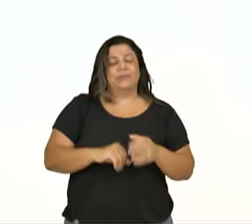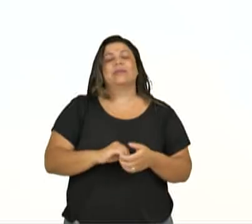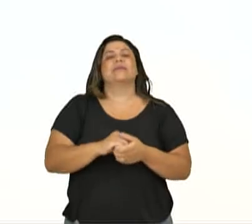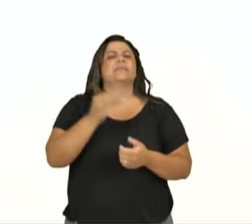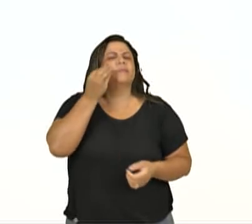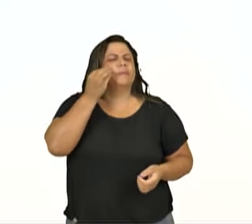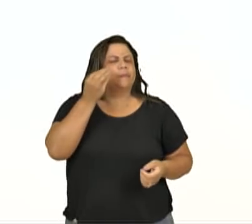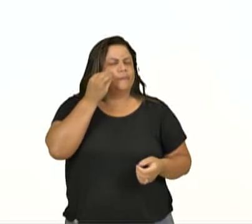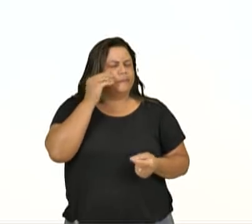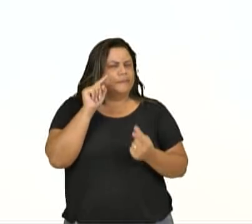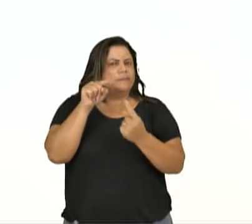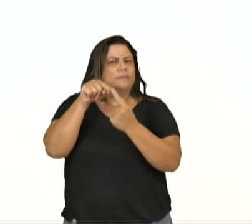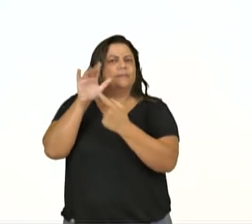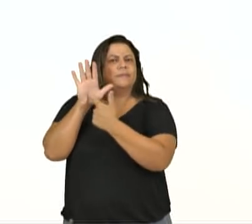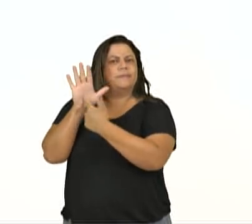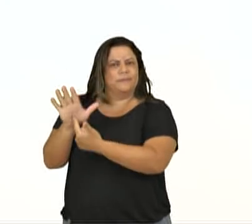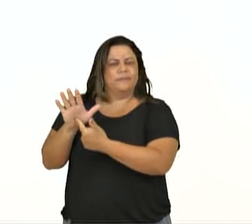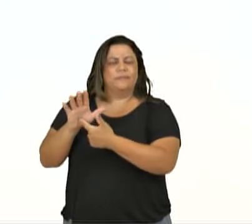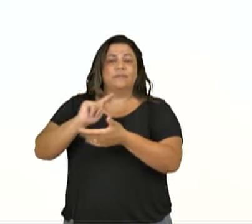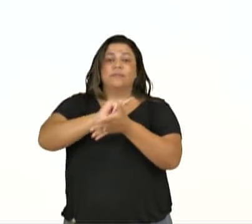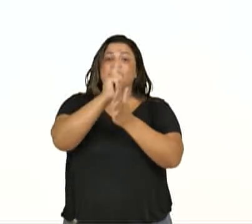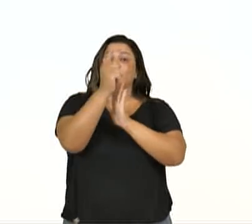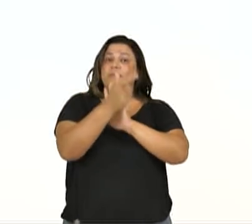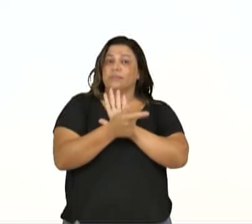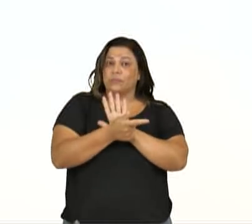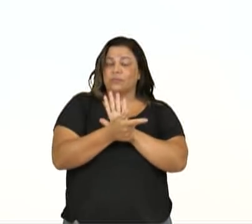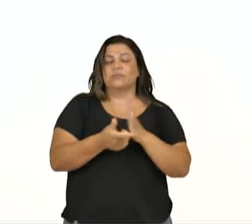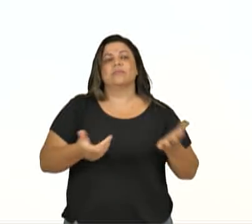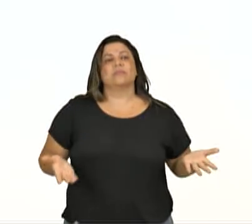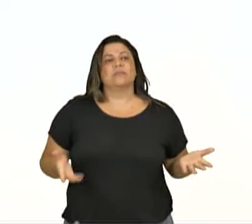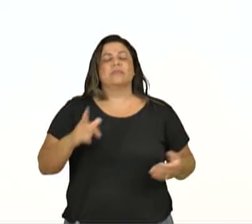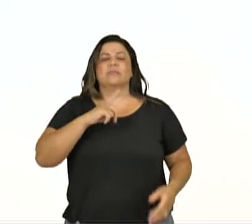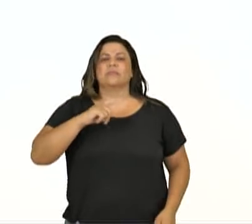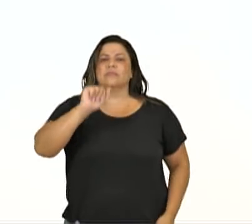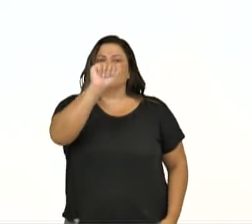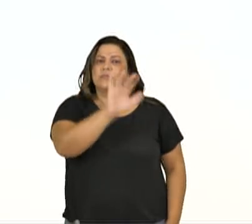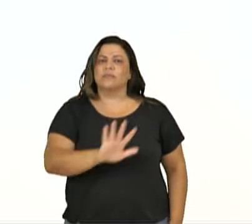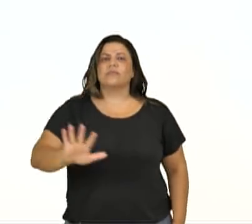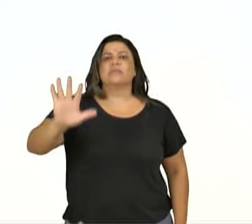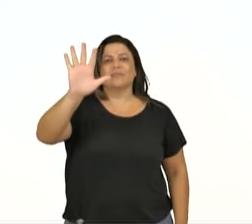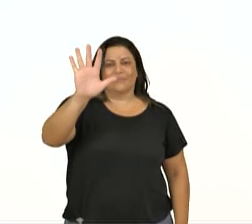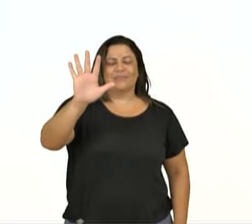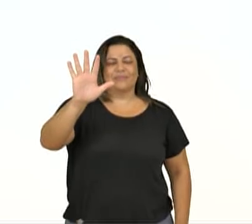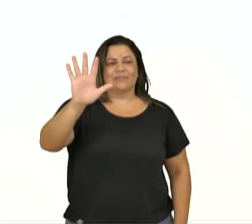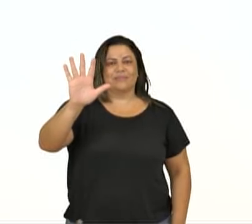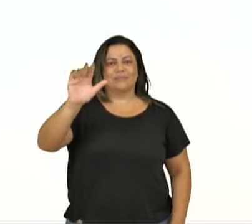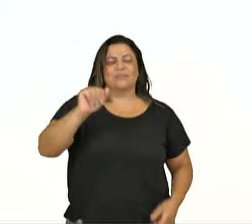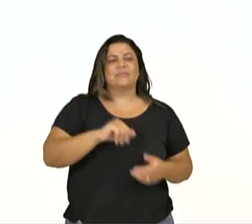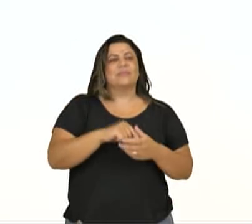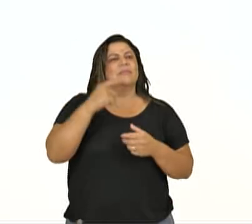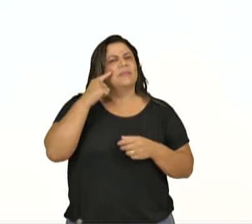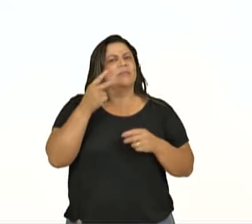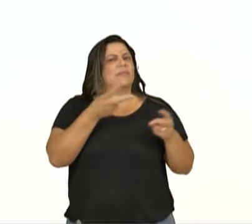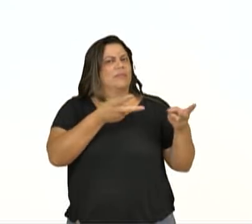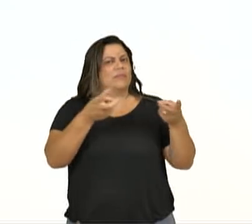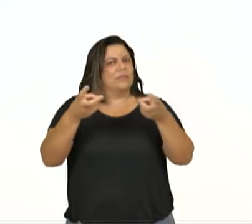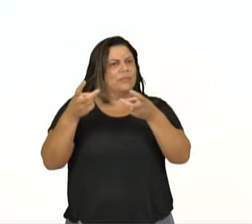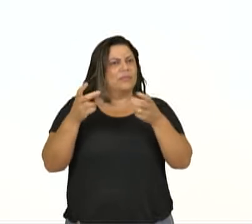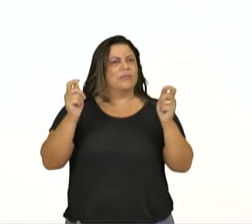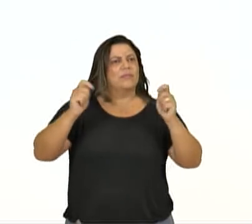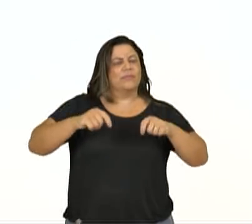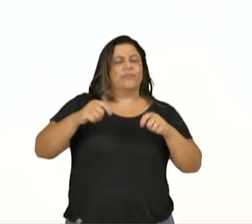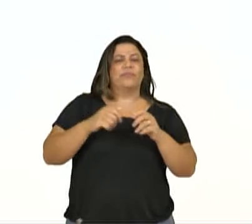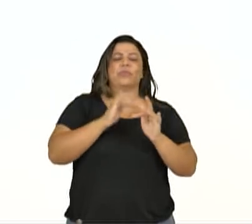tentar identificar aqui o gênero. Eu tenho aqui uma imagem, né, como personagens nós temos o noivo,